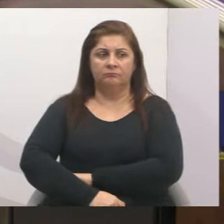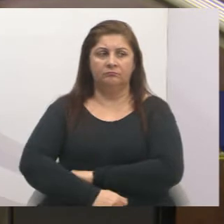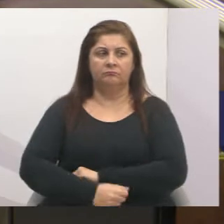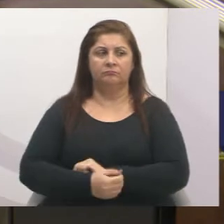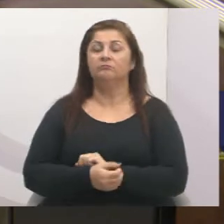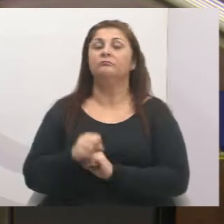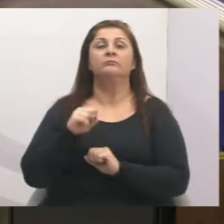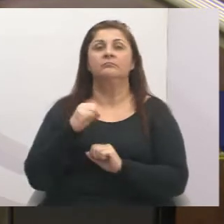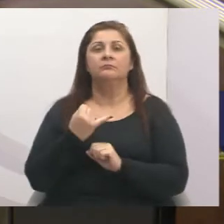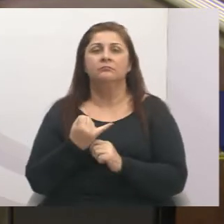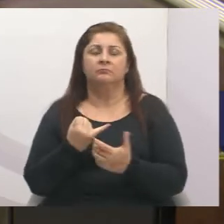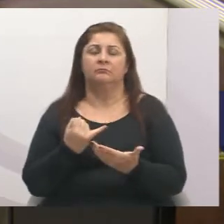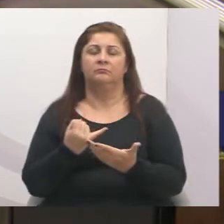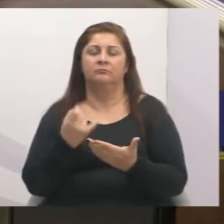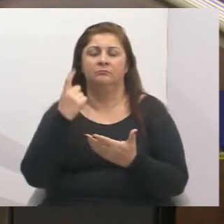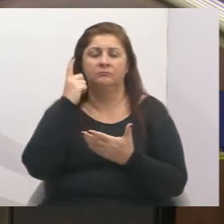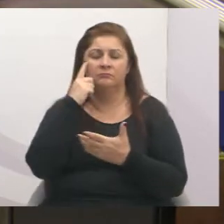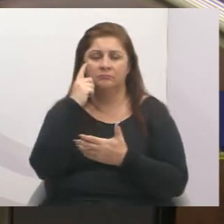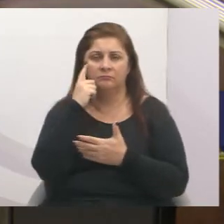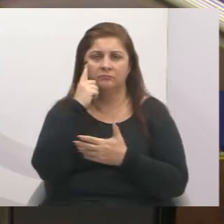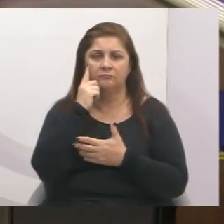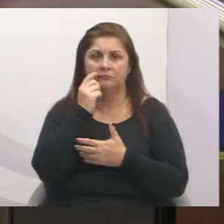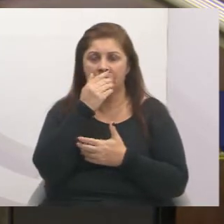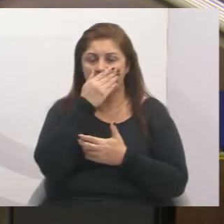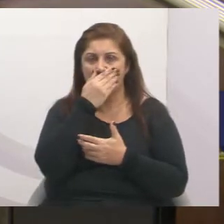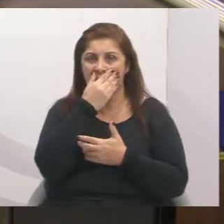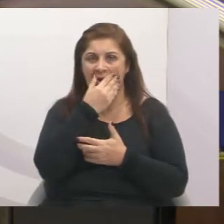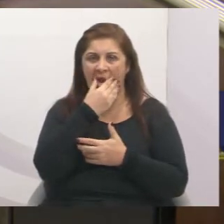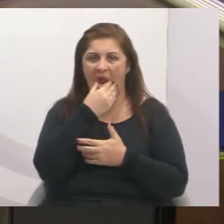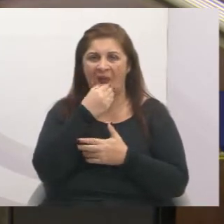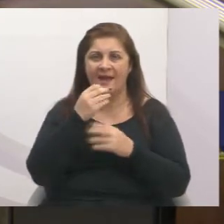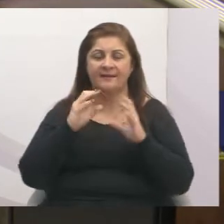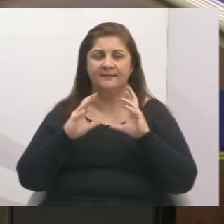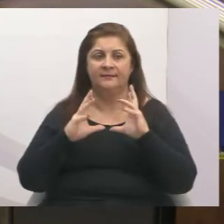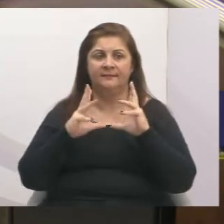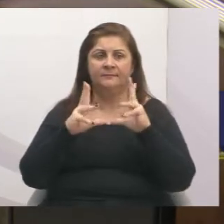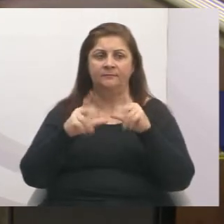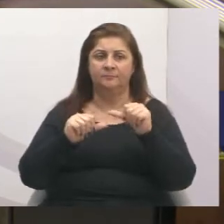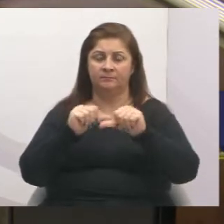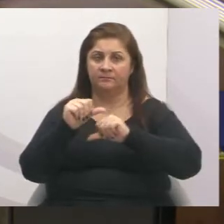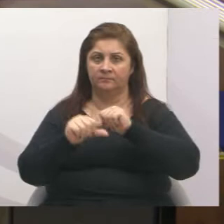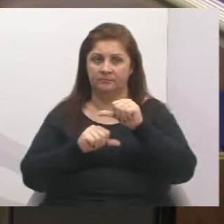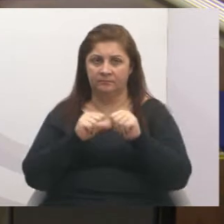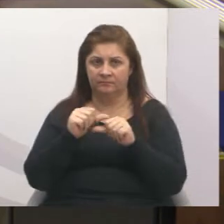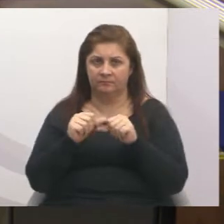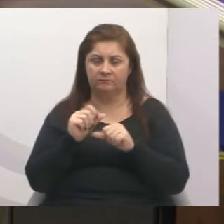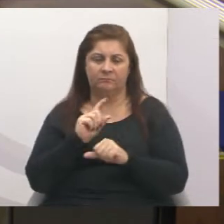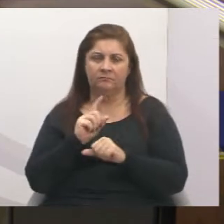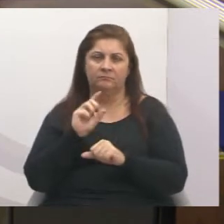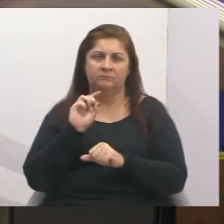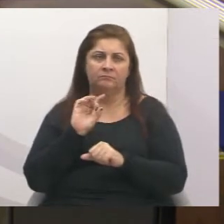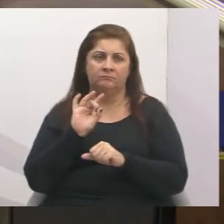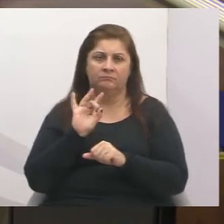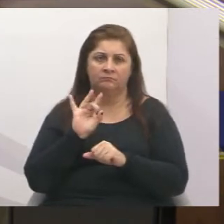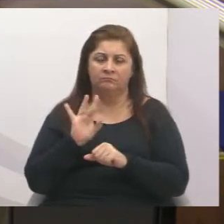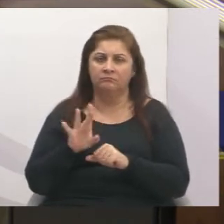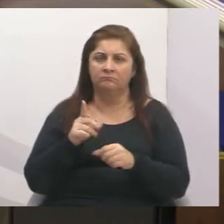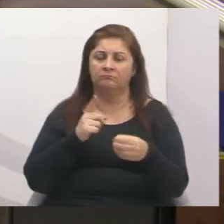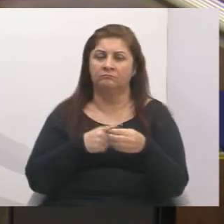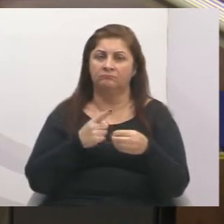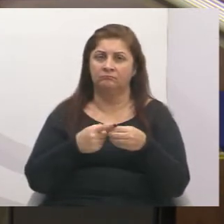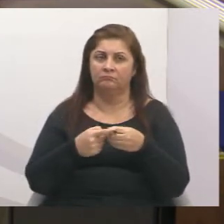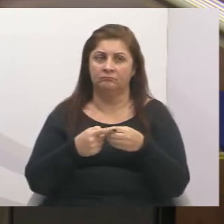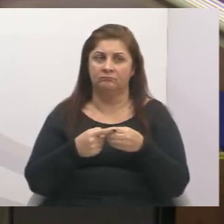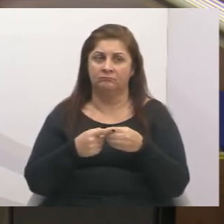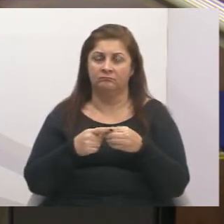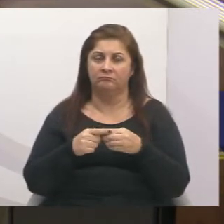Se a gente partir do princípio que toda essa reforma, não só aqui da Previdência a nível municipal, mas